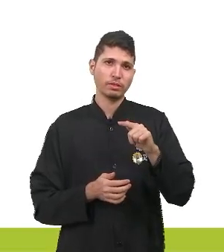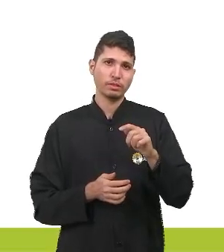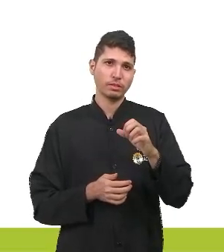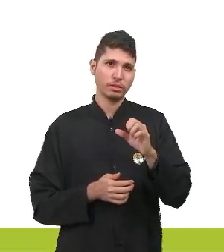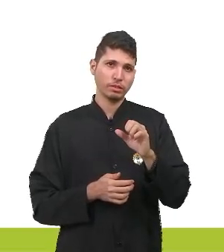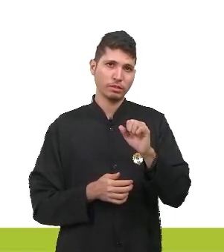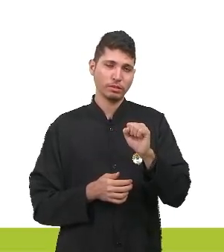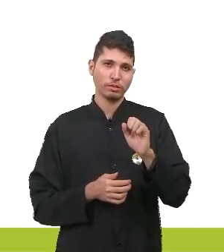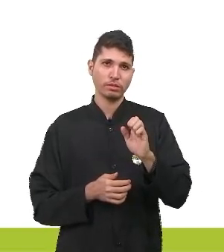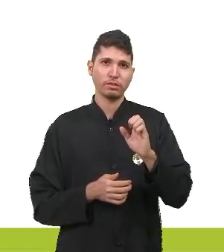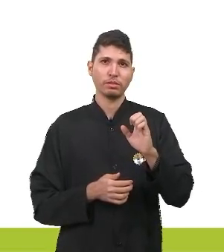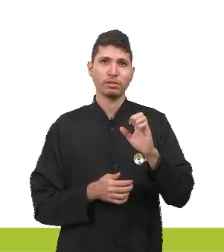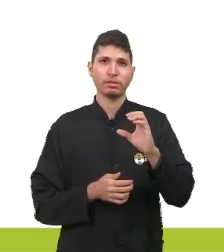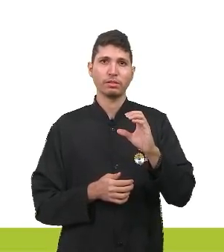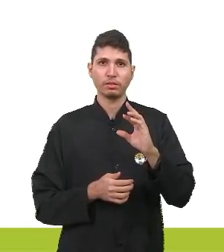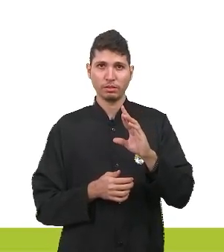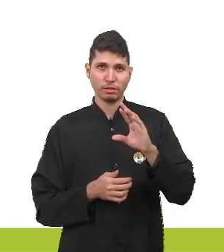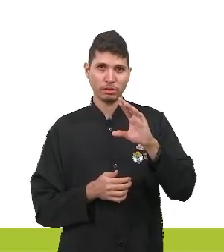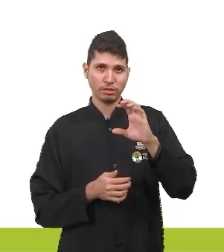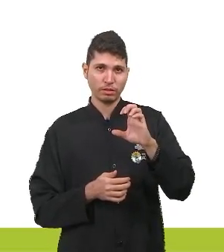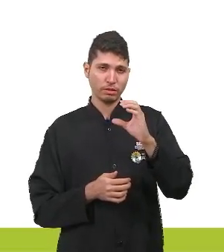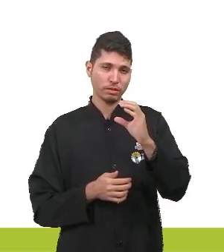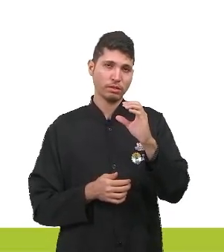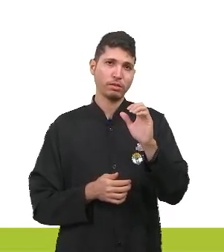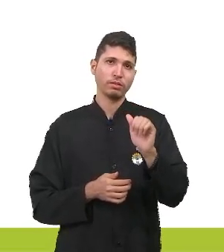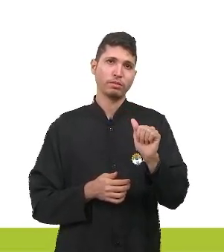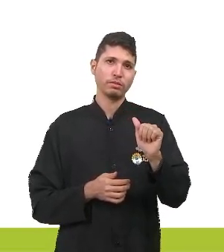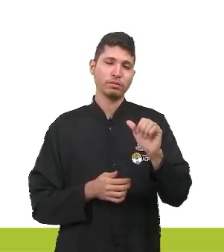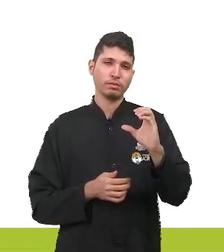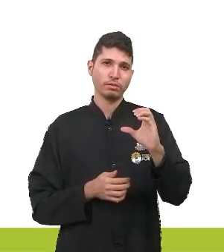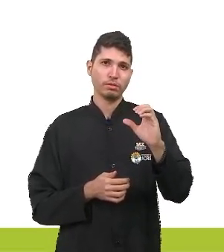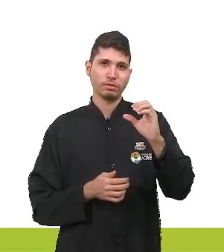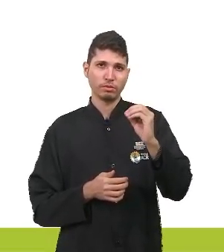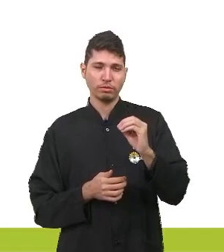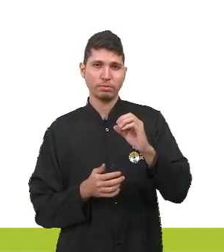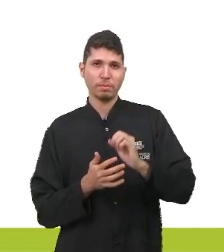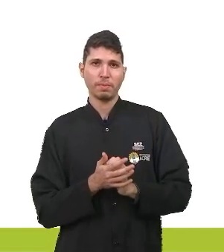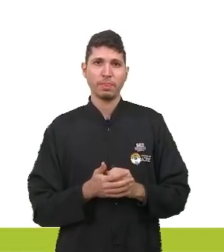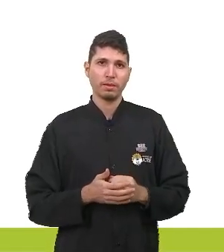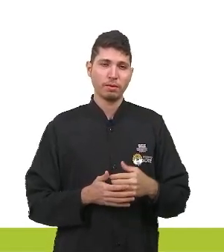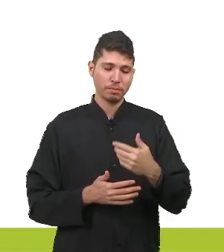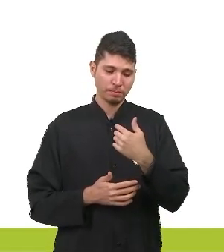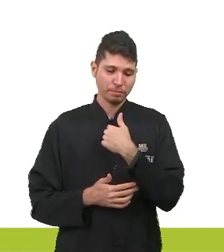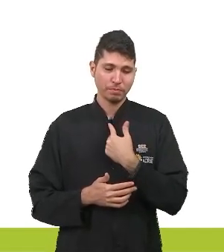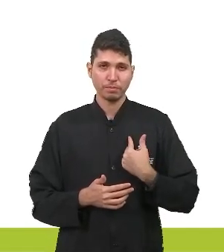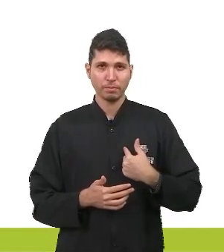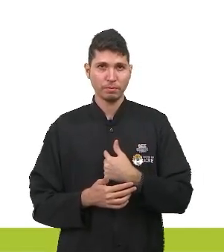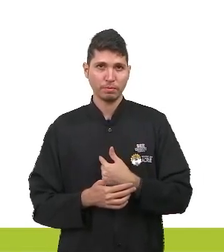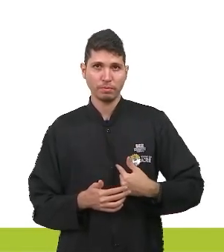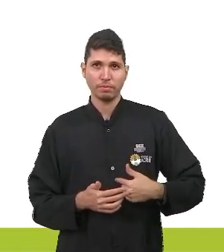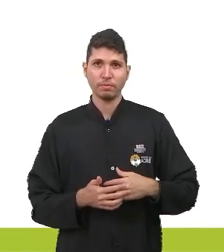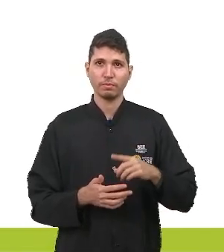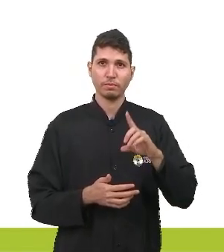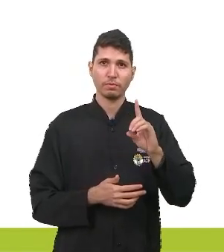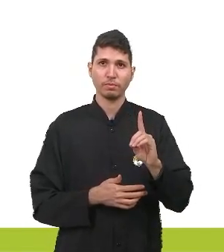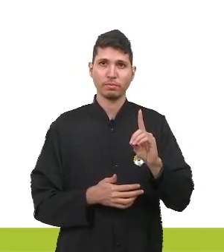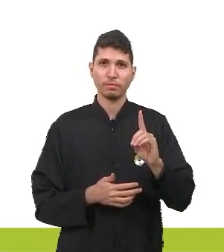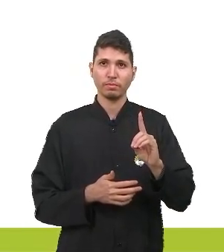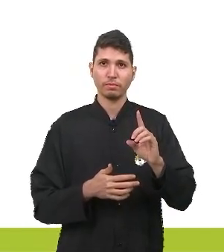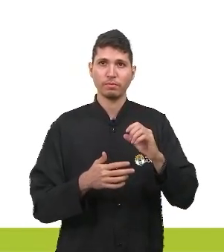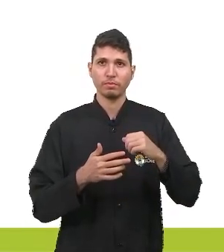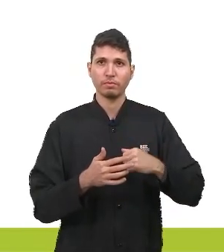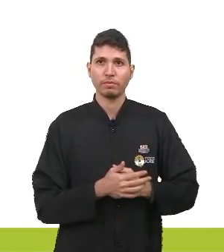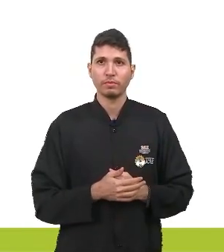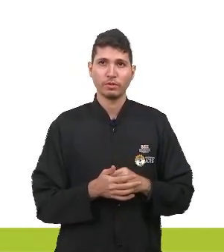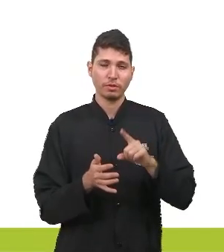mais correta. Letra D, permitir a liberação do princípio ativo pela ação da amilase salival. Eu já